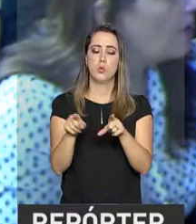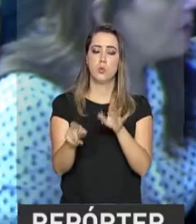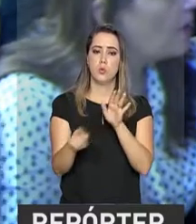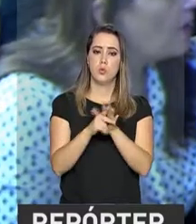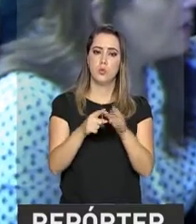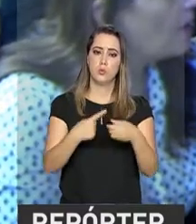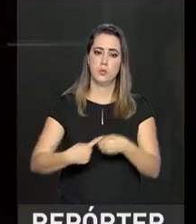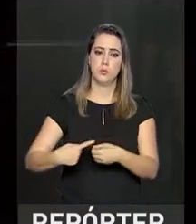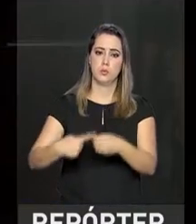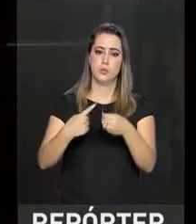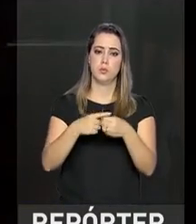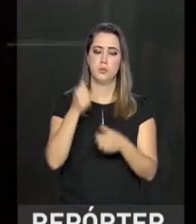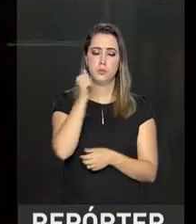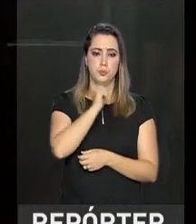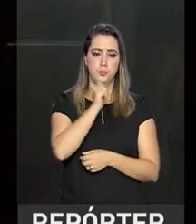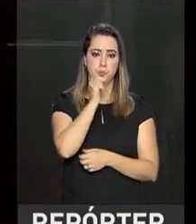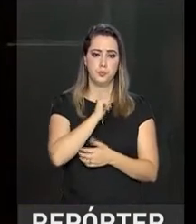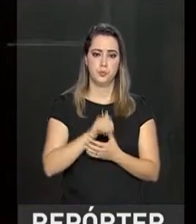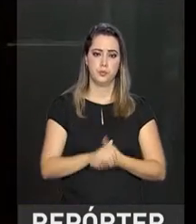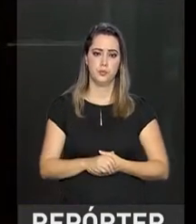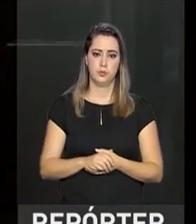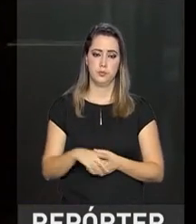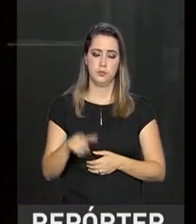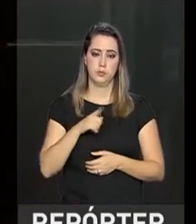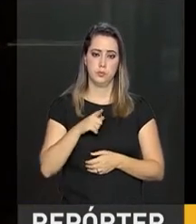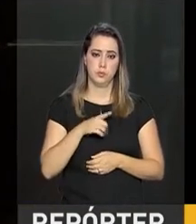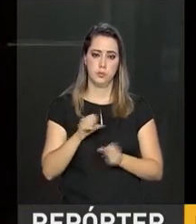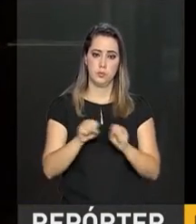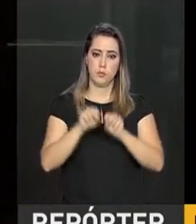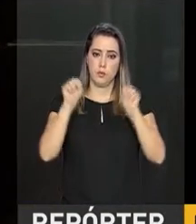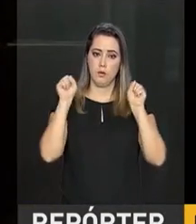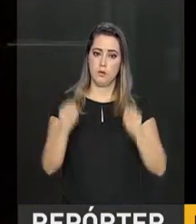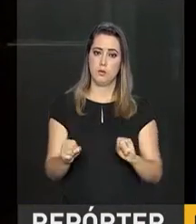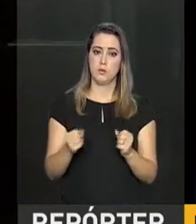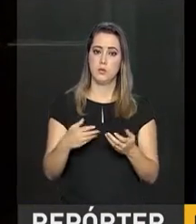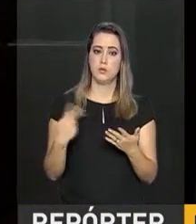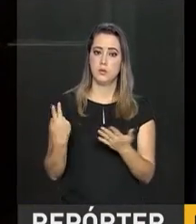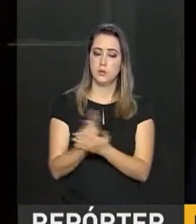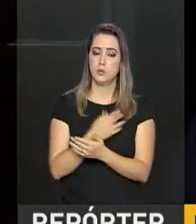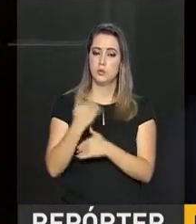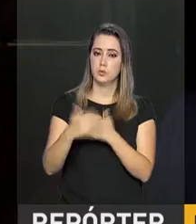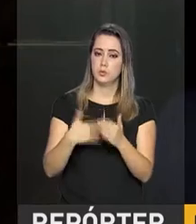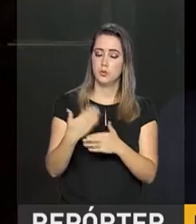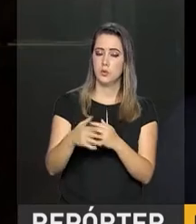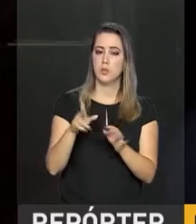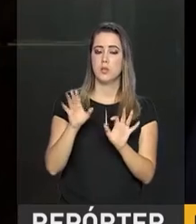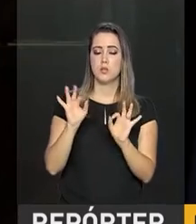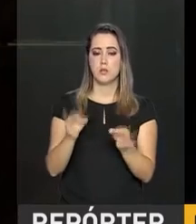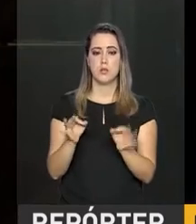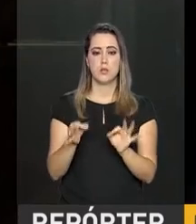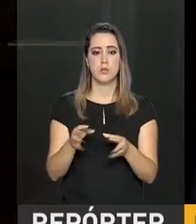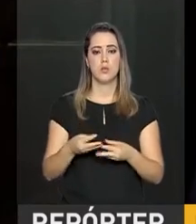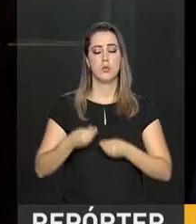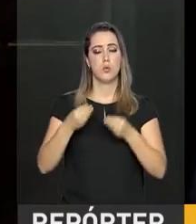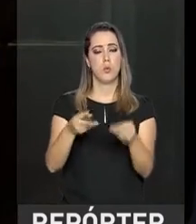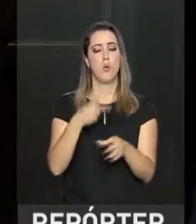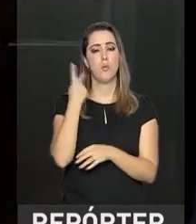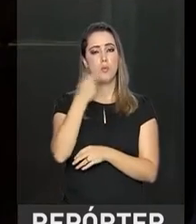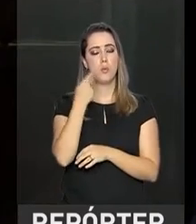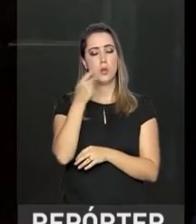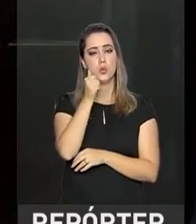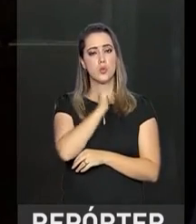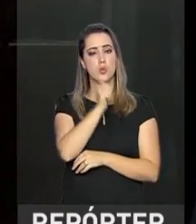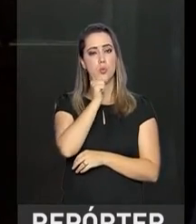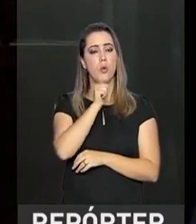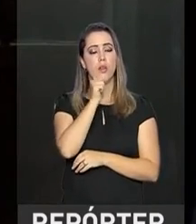de mulheres. A partir do momento que nós tivermos esse sistema funcionando, você tem, de fato, uma política pública garantida para a mulher,